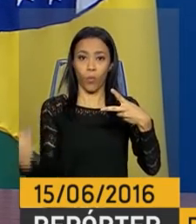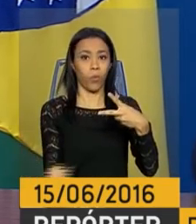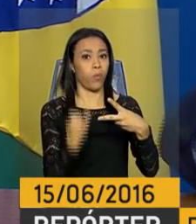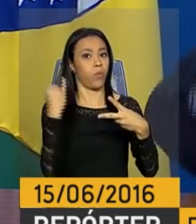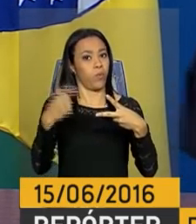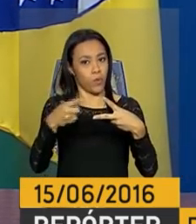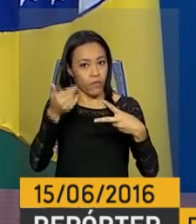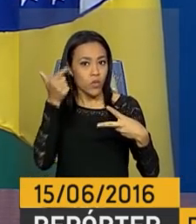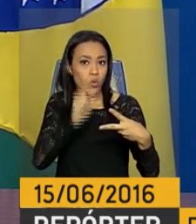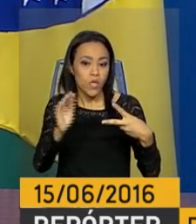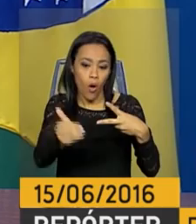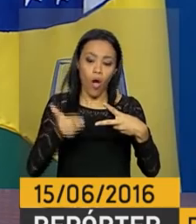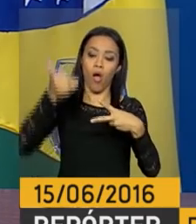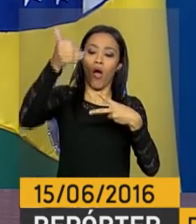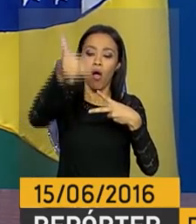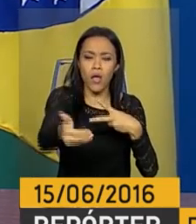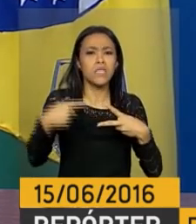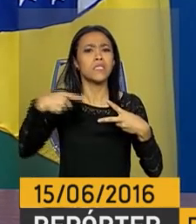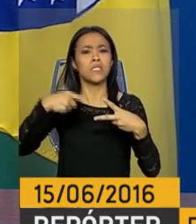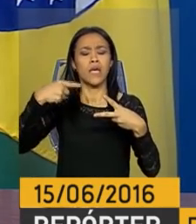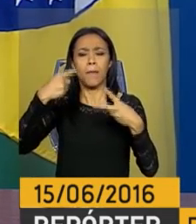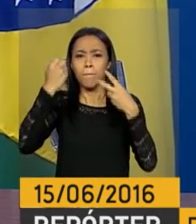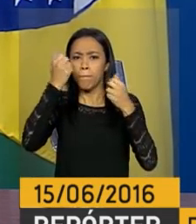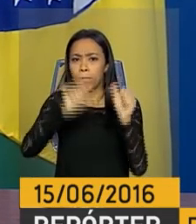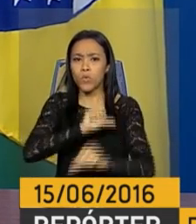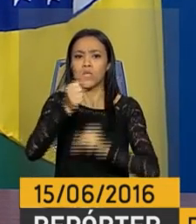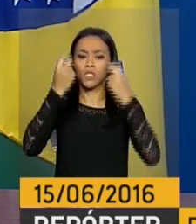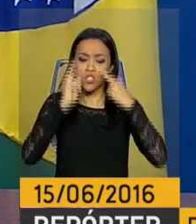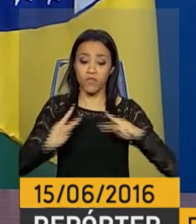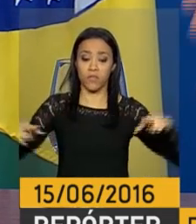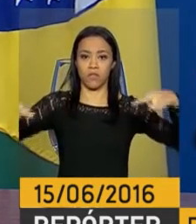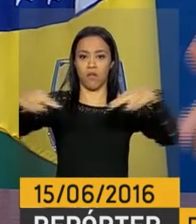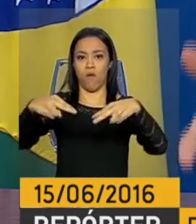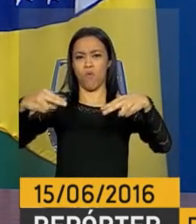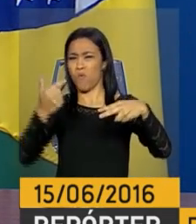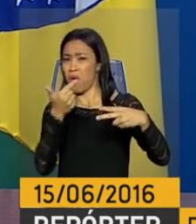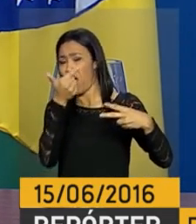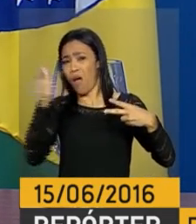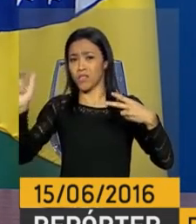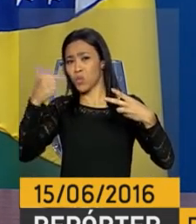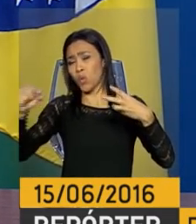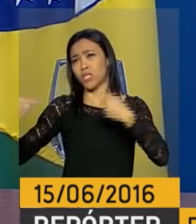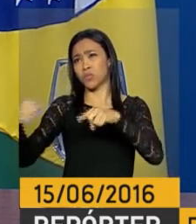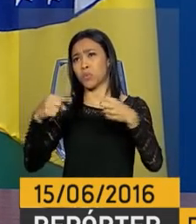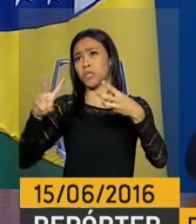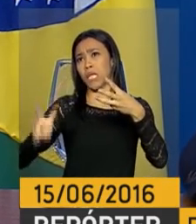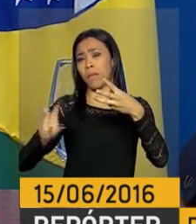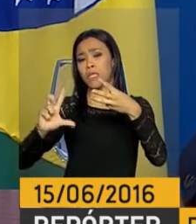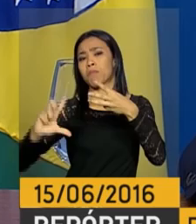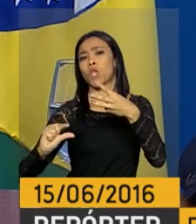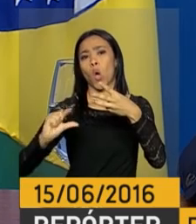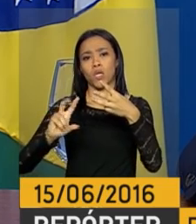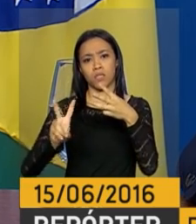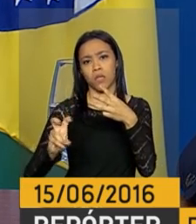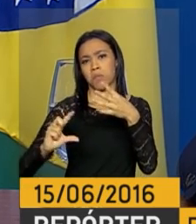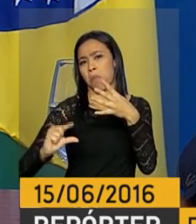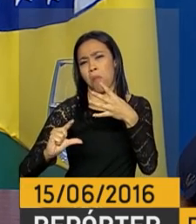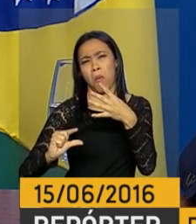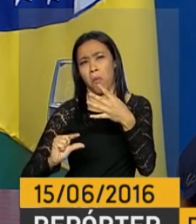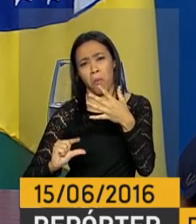grande avanço, porque é uma mudança de conceito. O resto são discussões que vêm em consequência